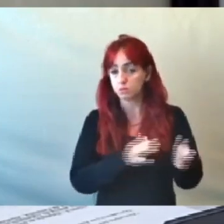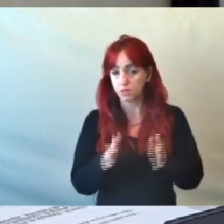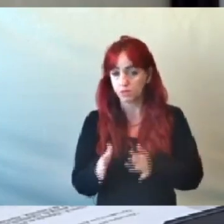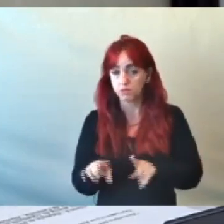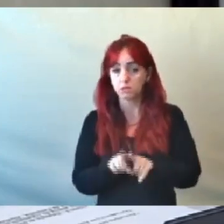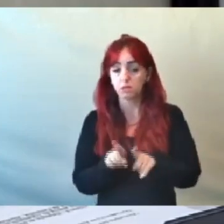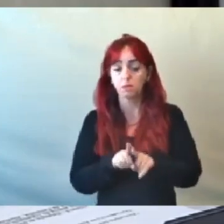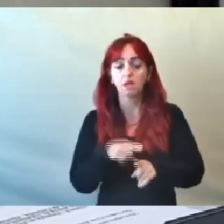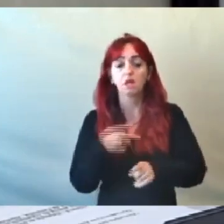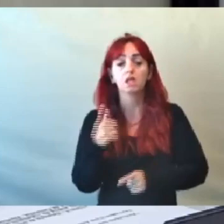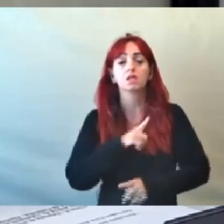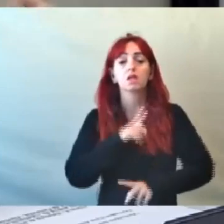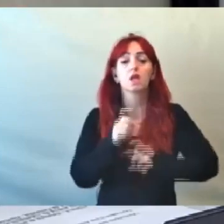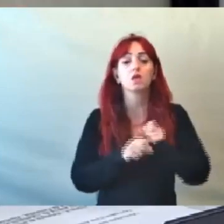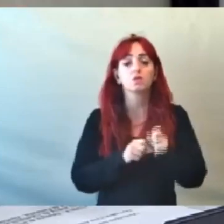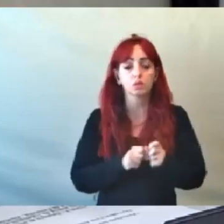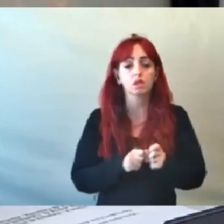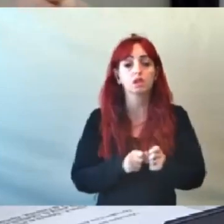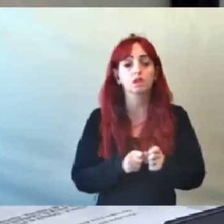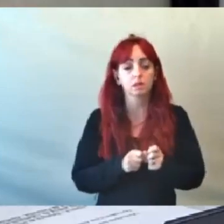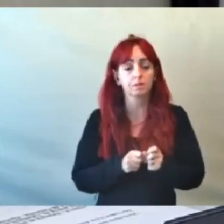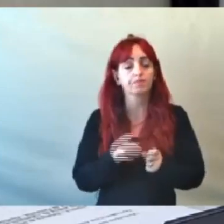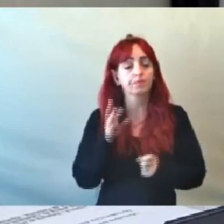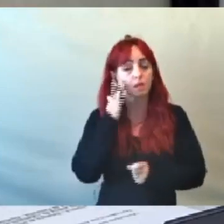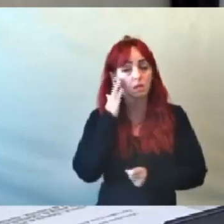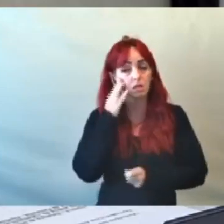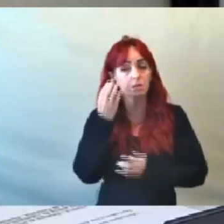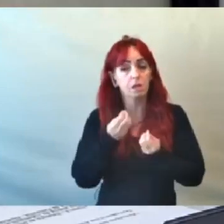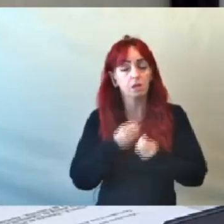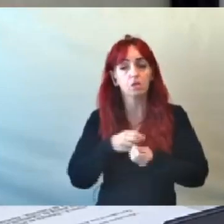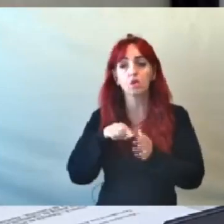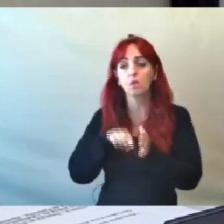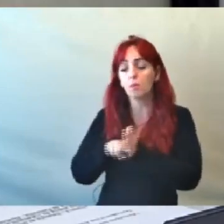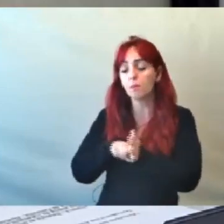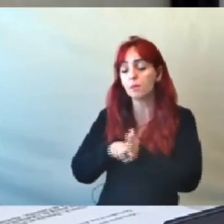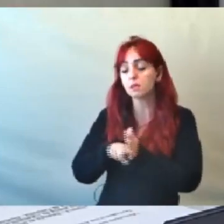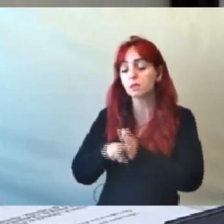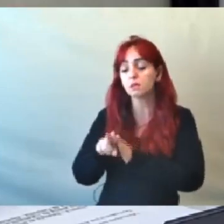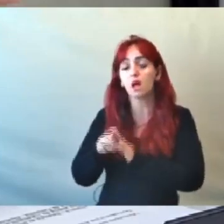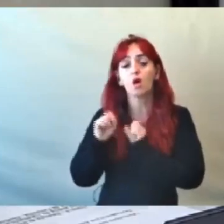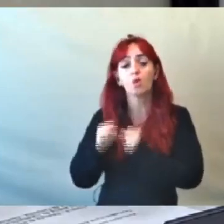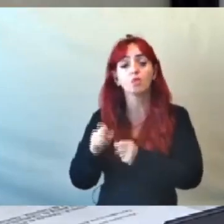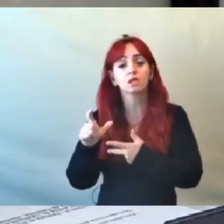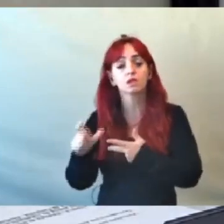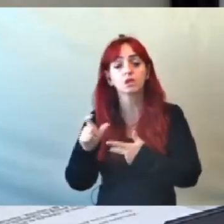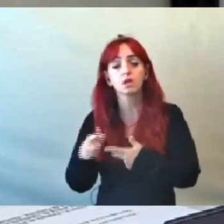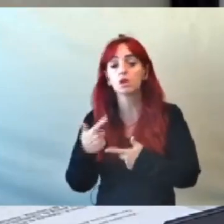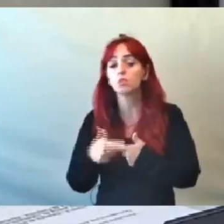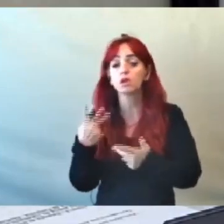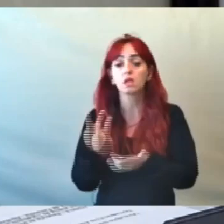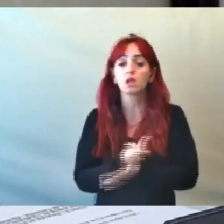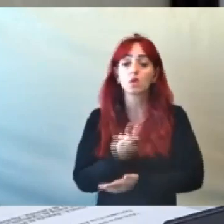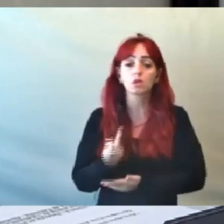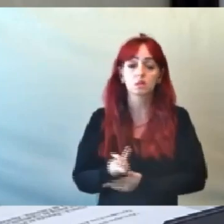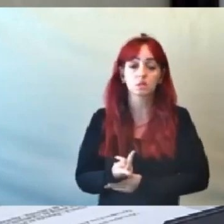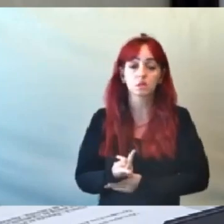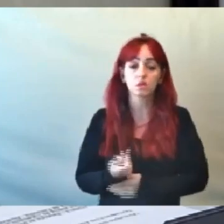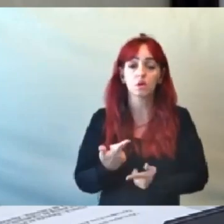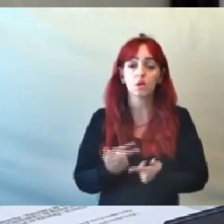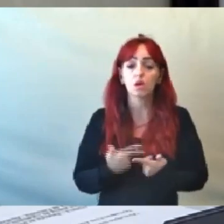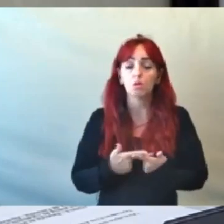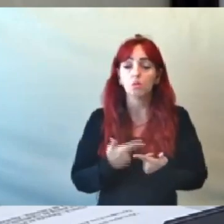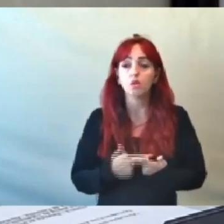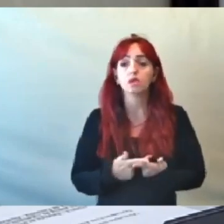subsídio para questionar do Poder Executivo por que as ações não foram implementadas, por que as recomendações não foram feitas a